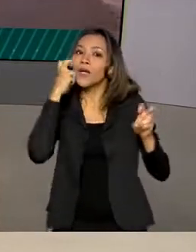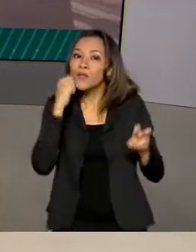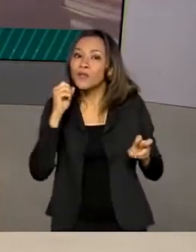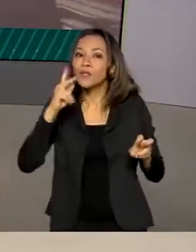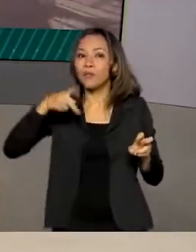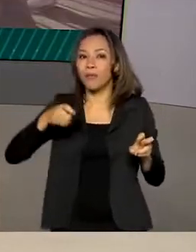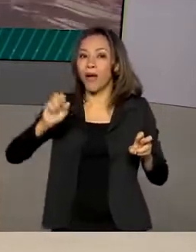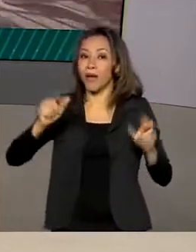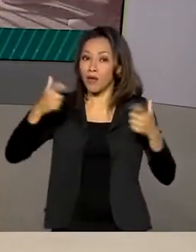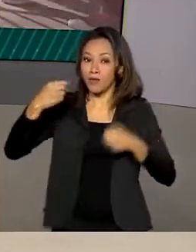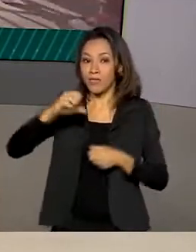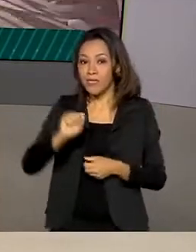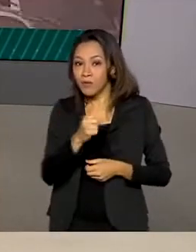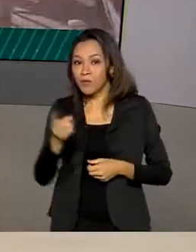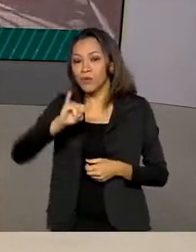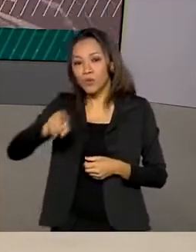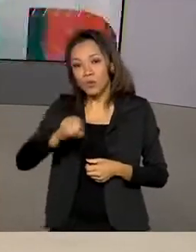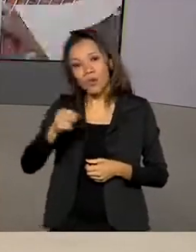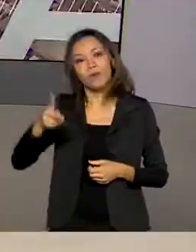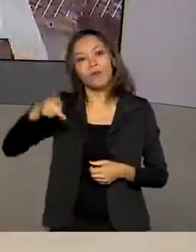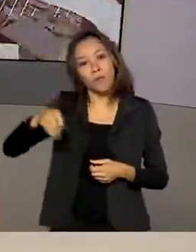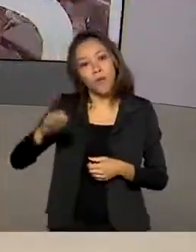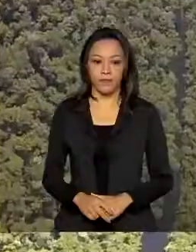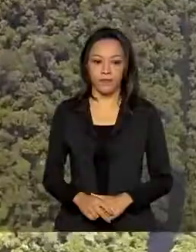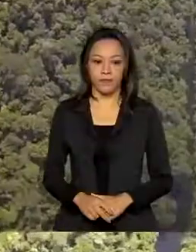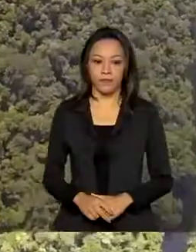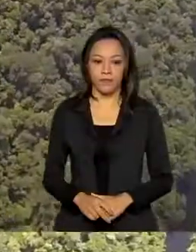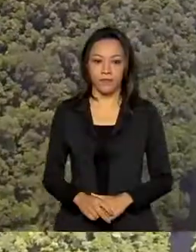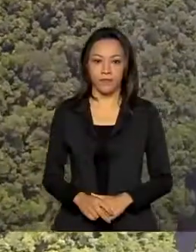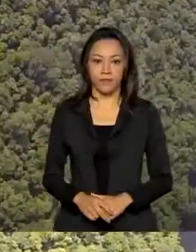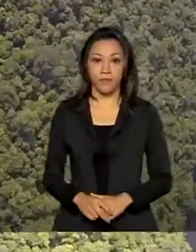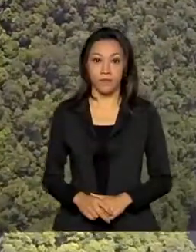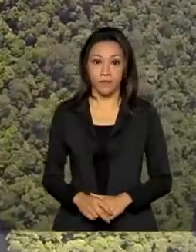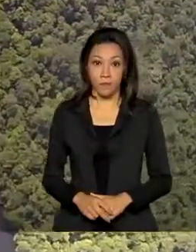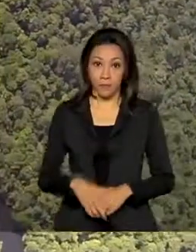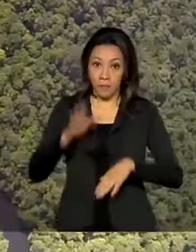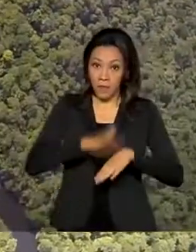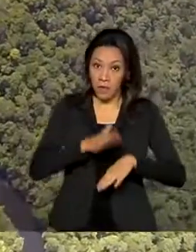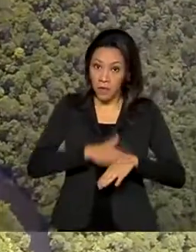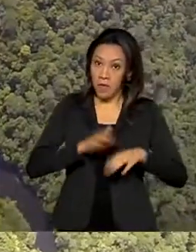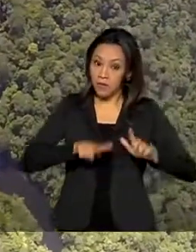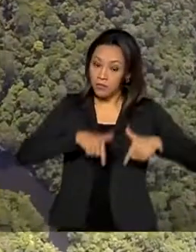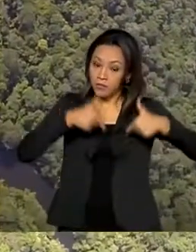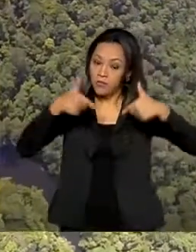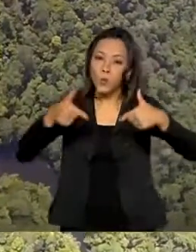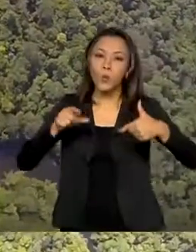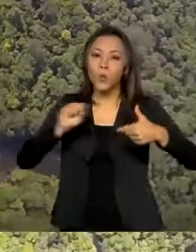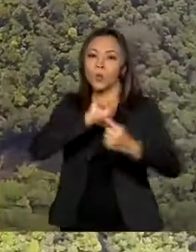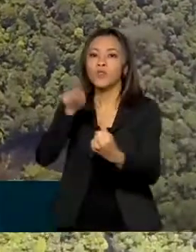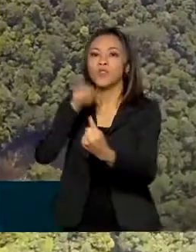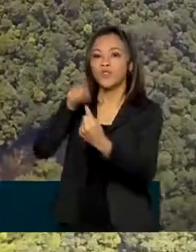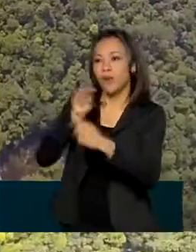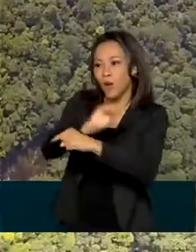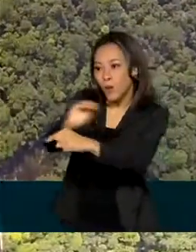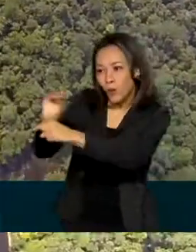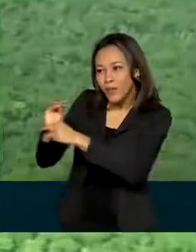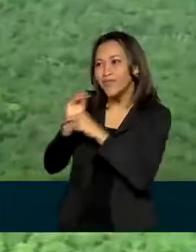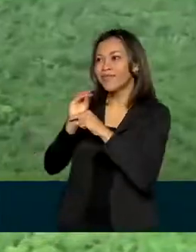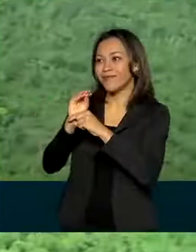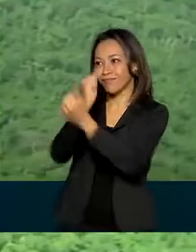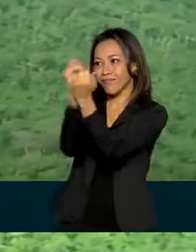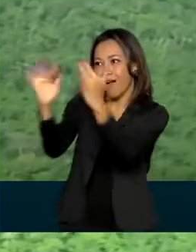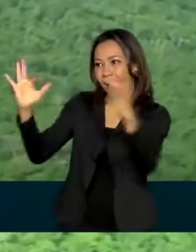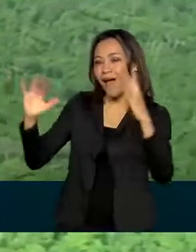Ponta, no estado do Pará, será adotado. A iniciativa é para conservar, recuperar